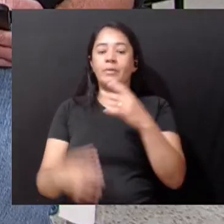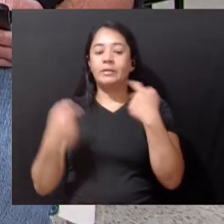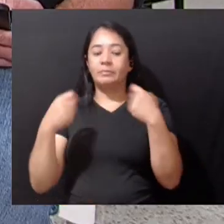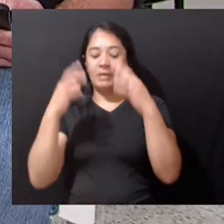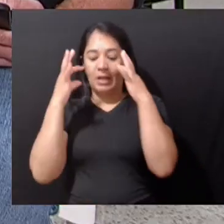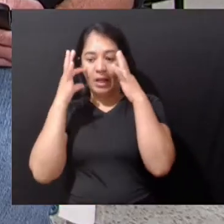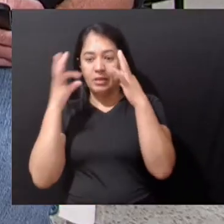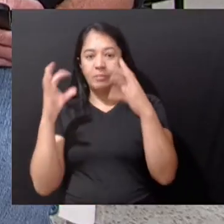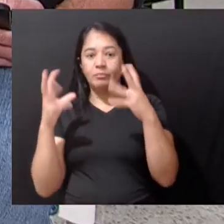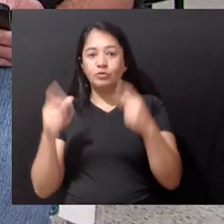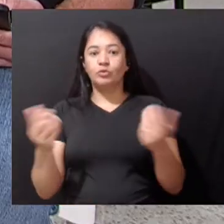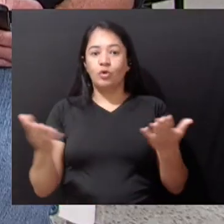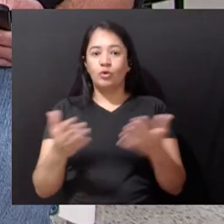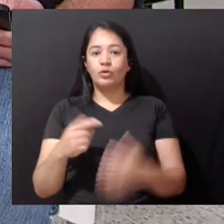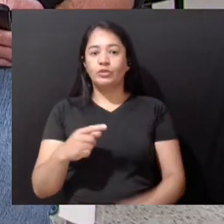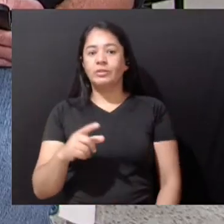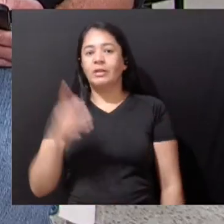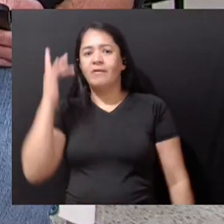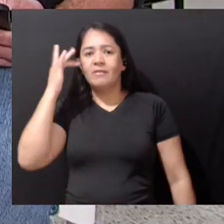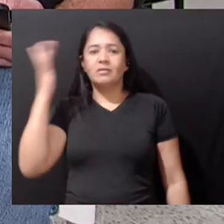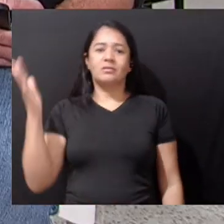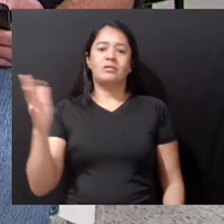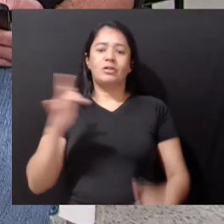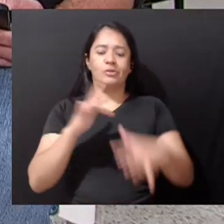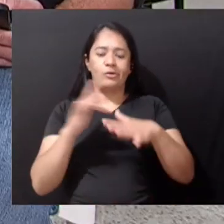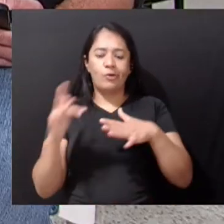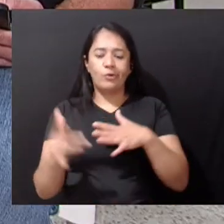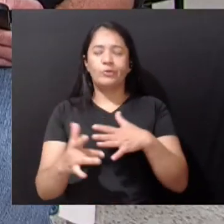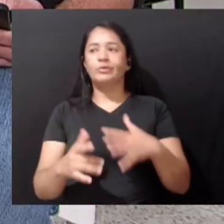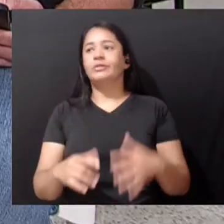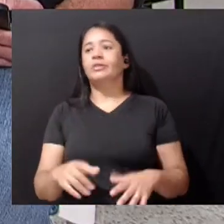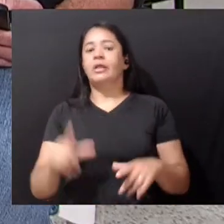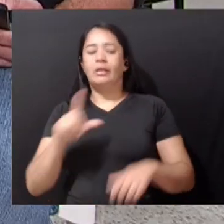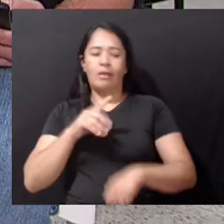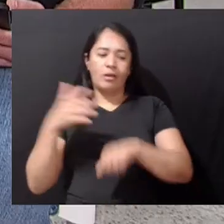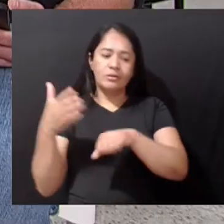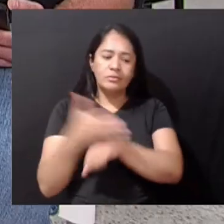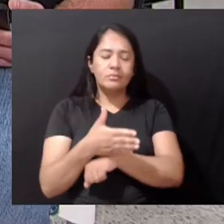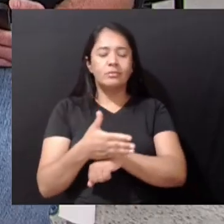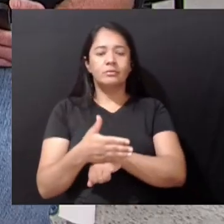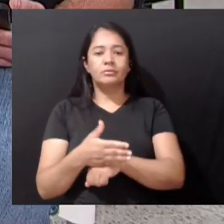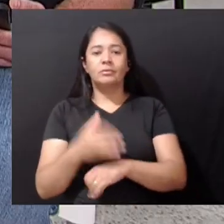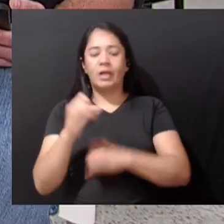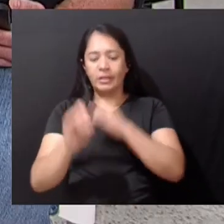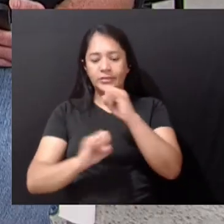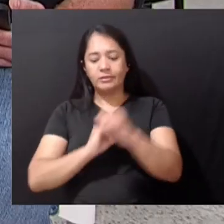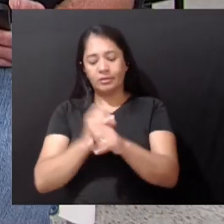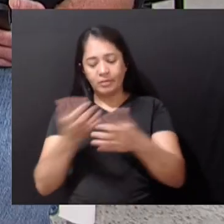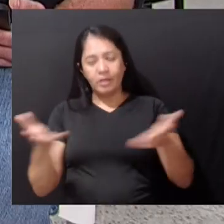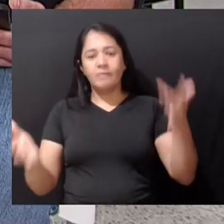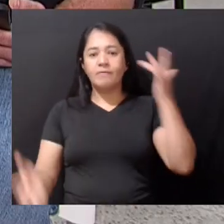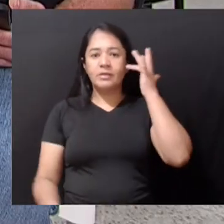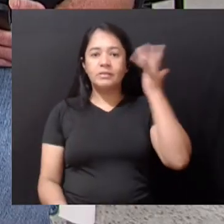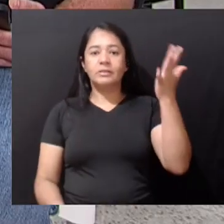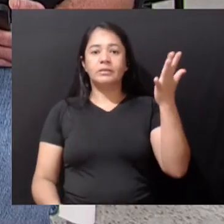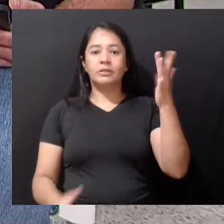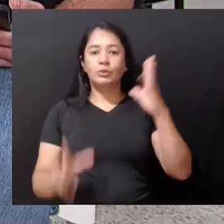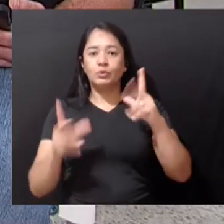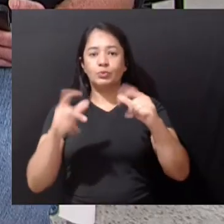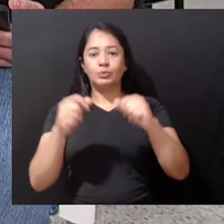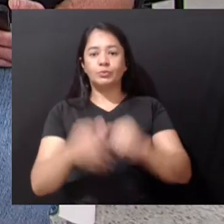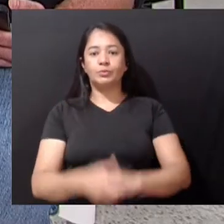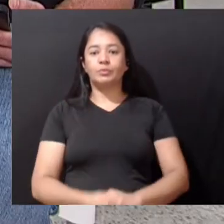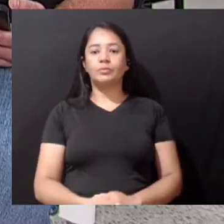uma facilidade que são as redes sociais, a gente tem muito acesso a isso, a internet está aí para facilitar tudo isso. Então, se